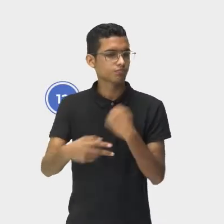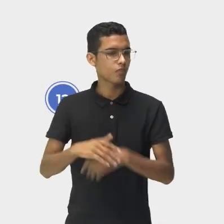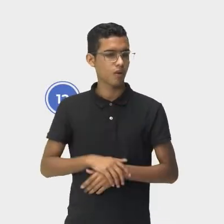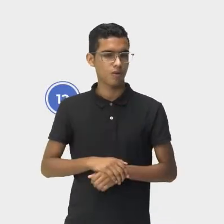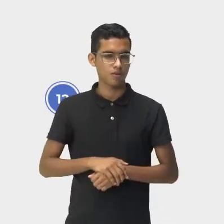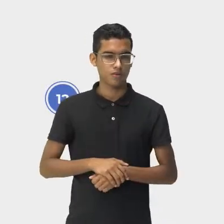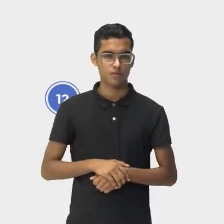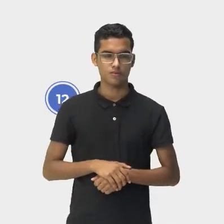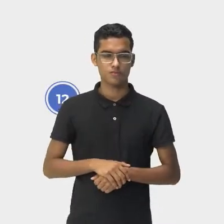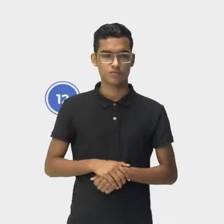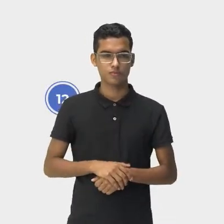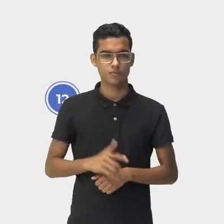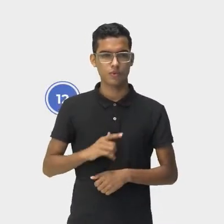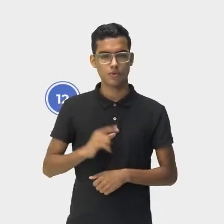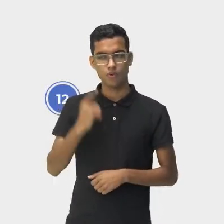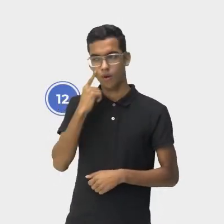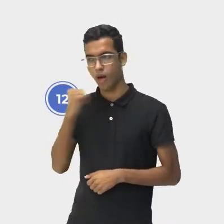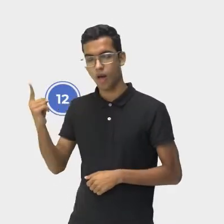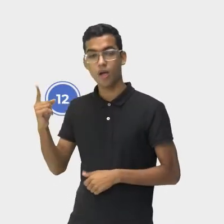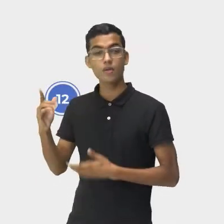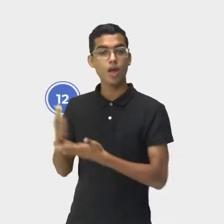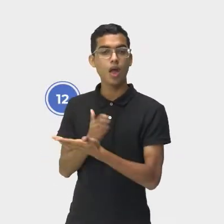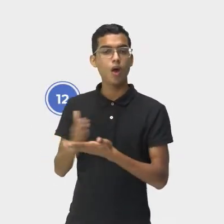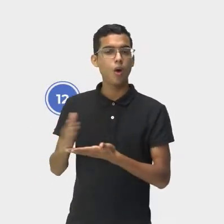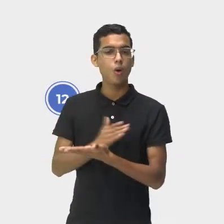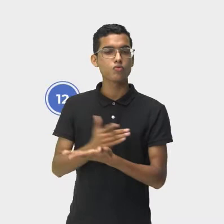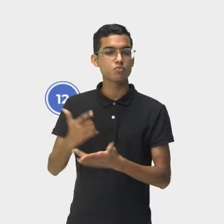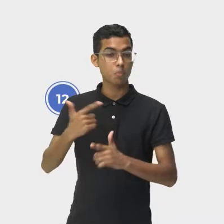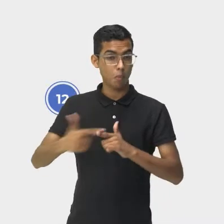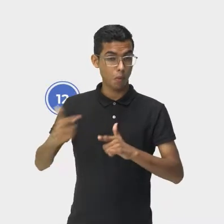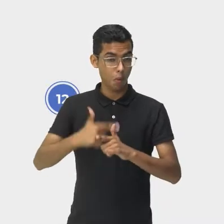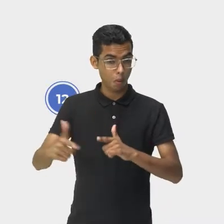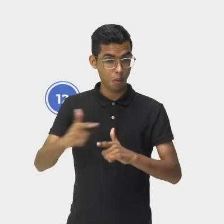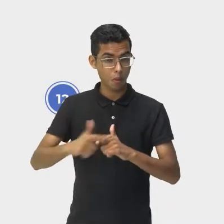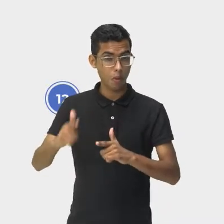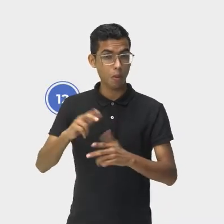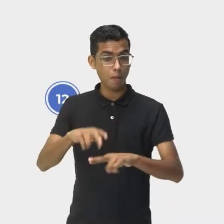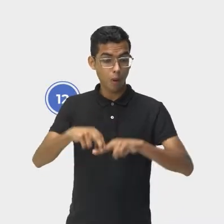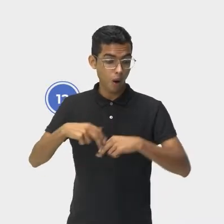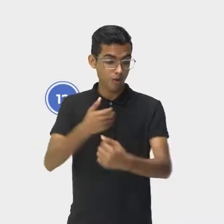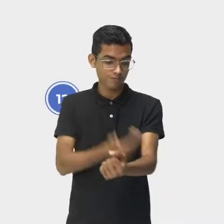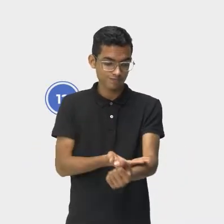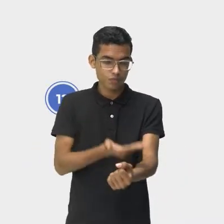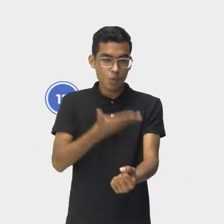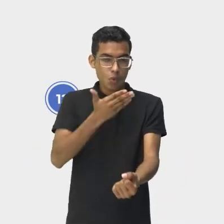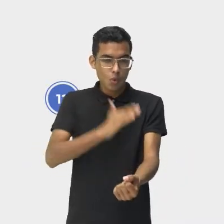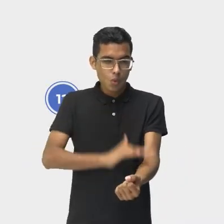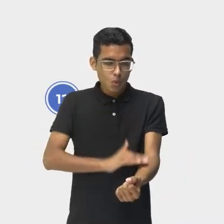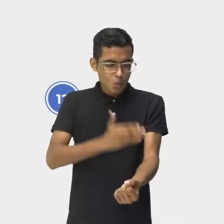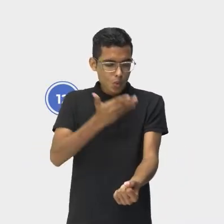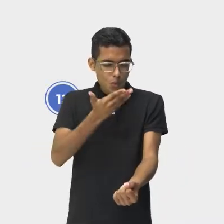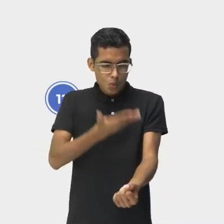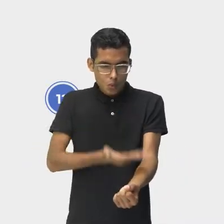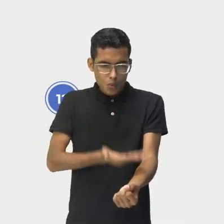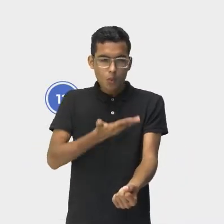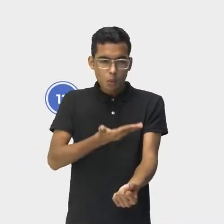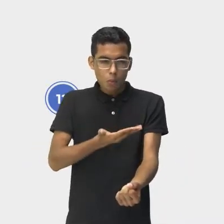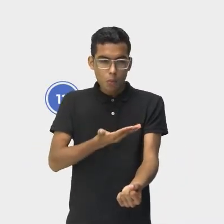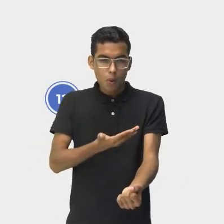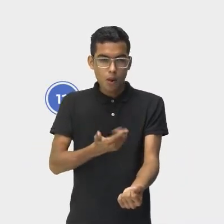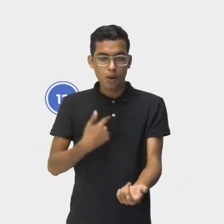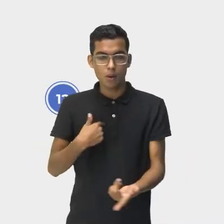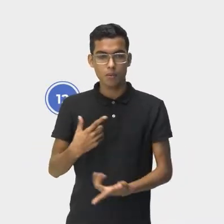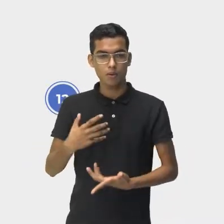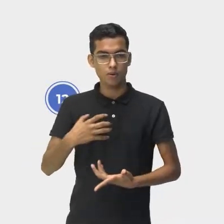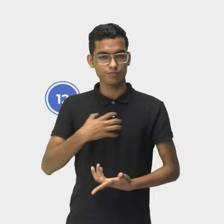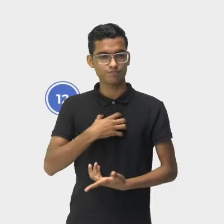são algumas complicações da hipertensão arterial. Gente, mexe com muitas partes do nosso corpo,